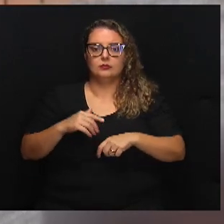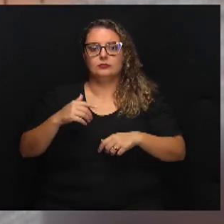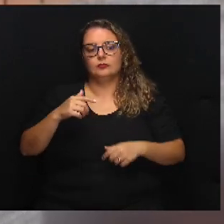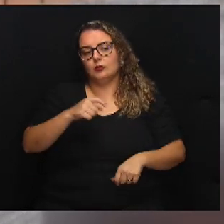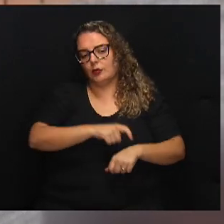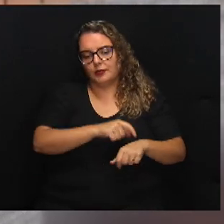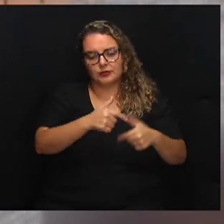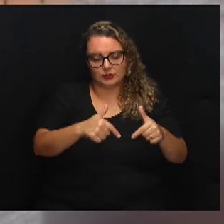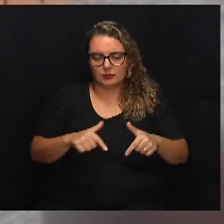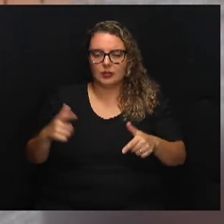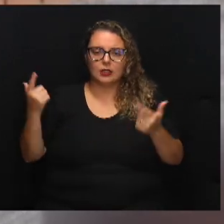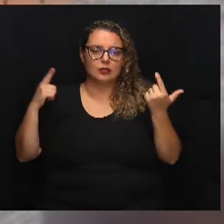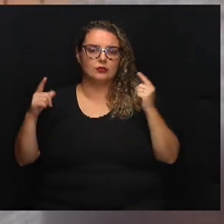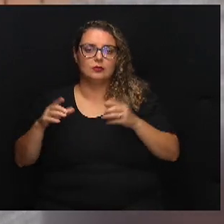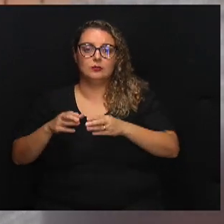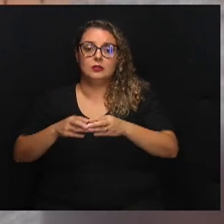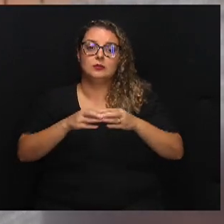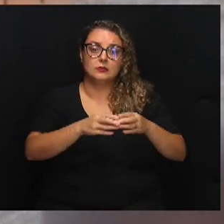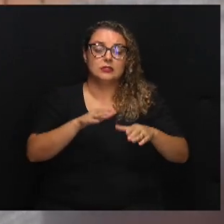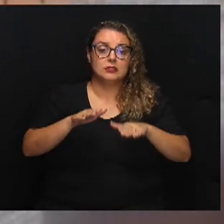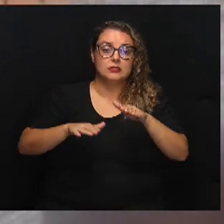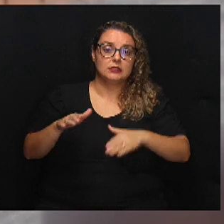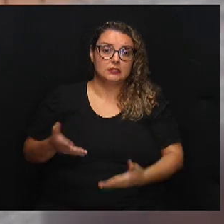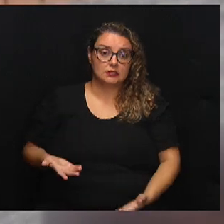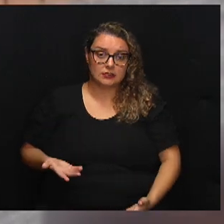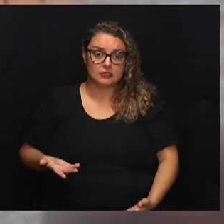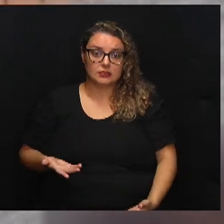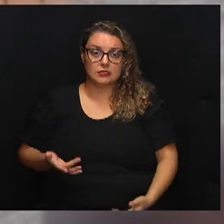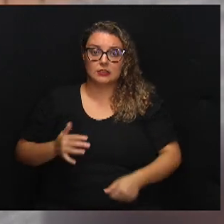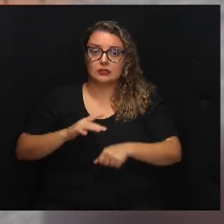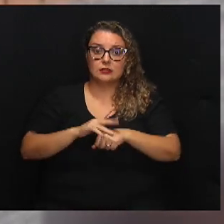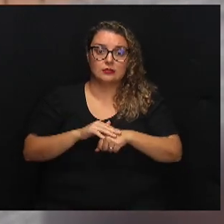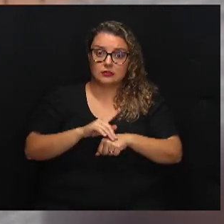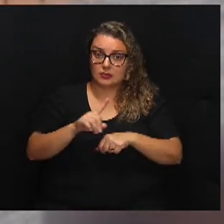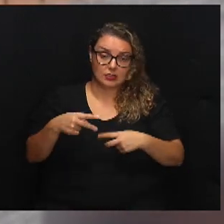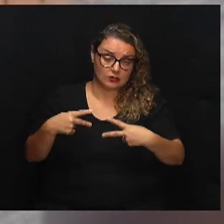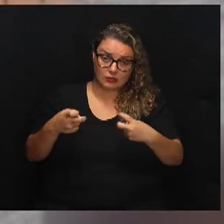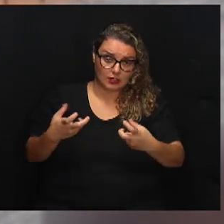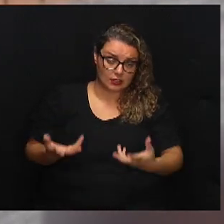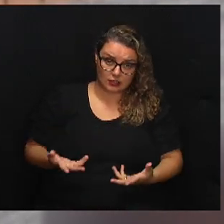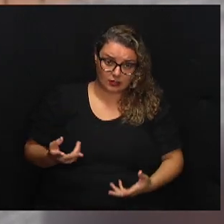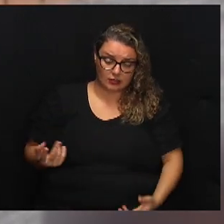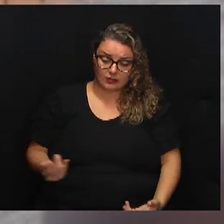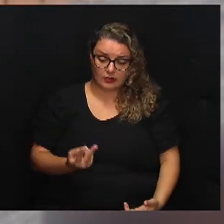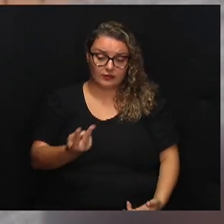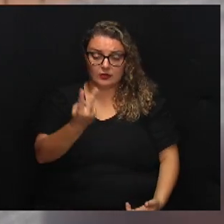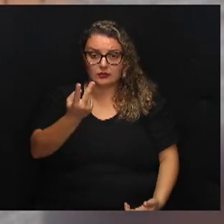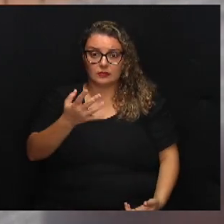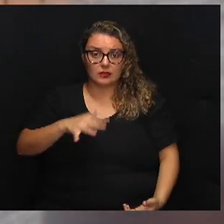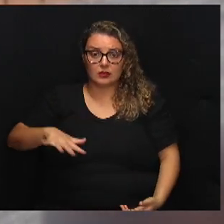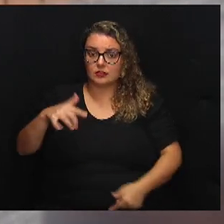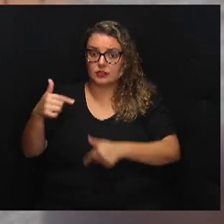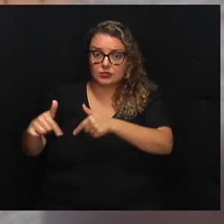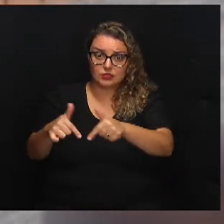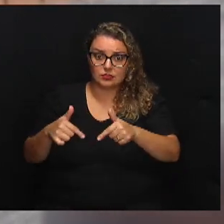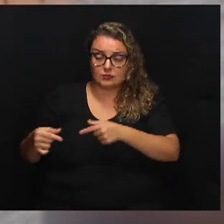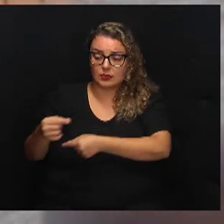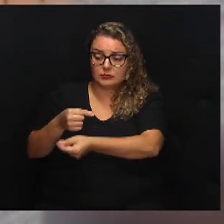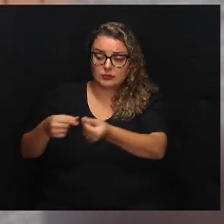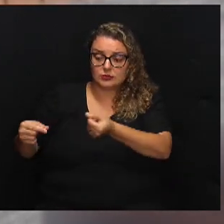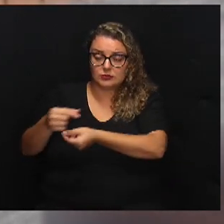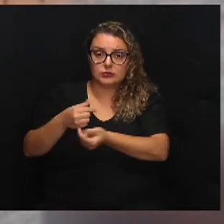do lazer, do convívio. E muitas vezes essa doença ela não é reconhecida, né? Seja no mercado de trabalho ou até